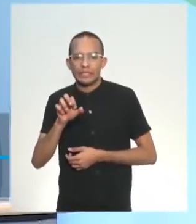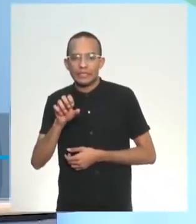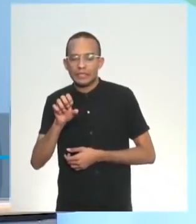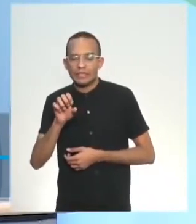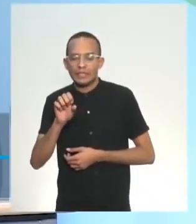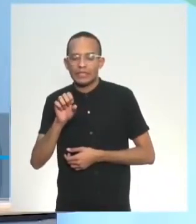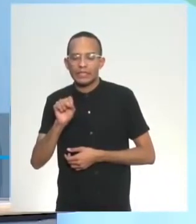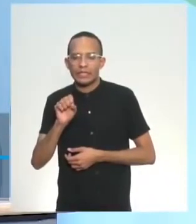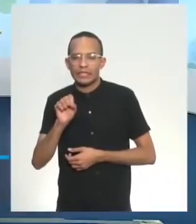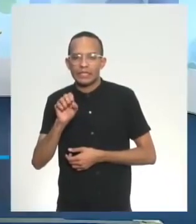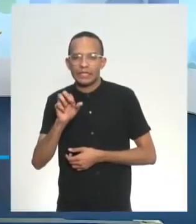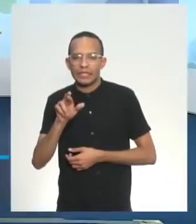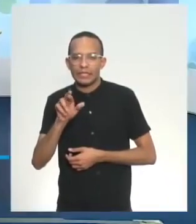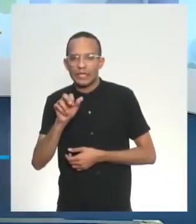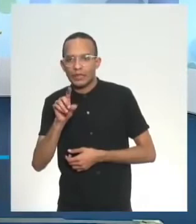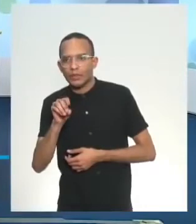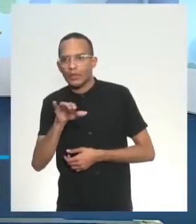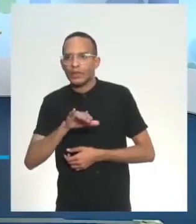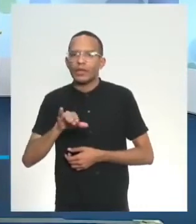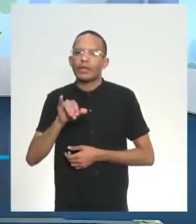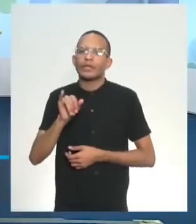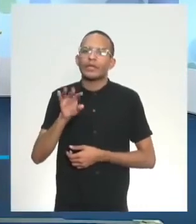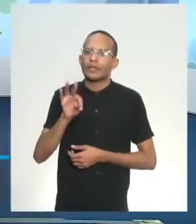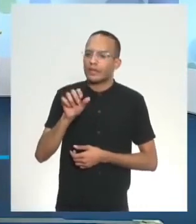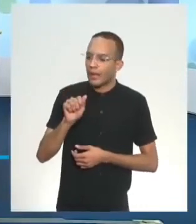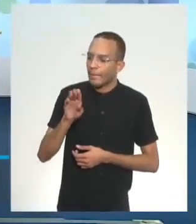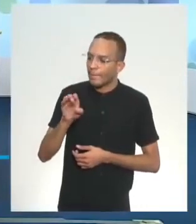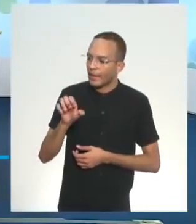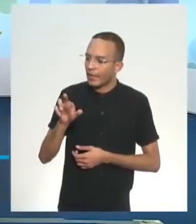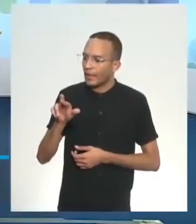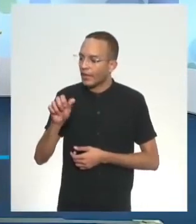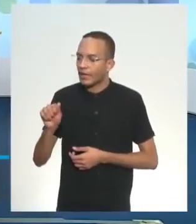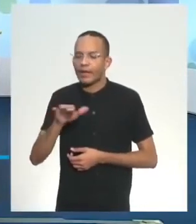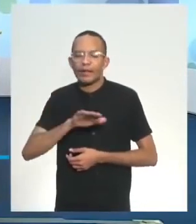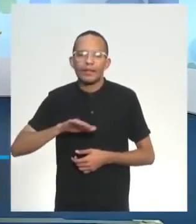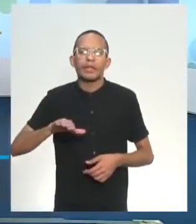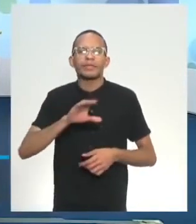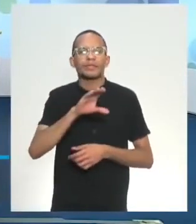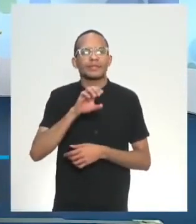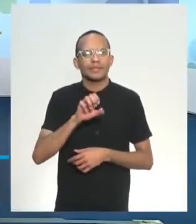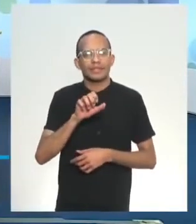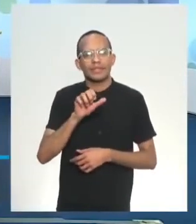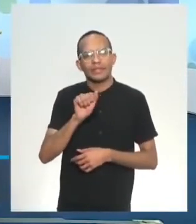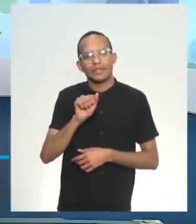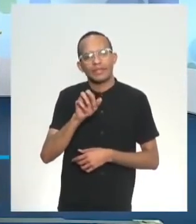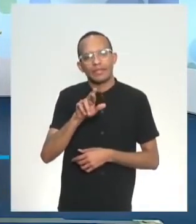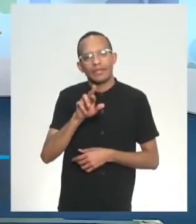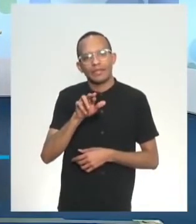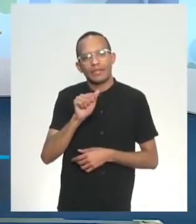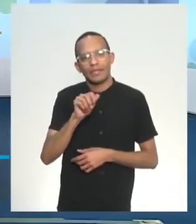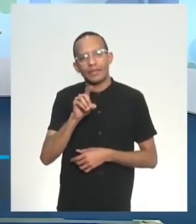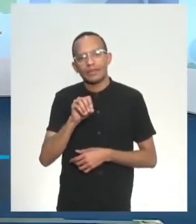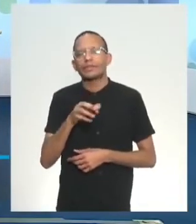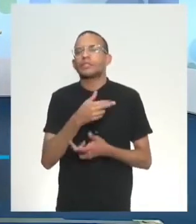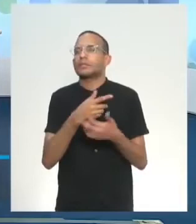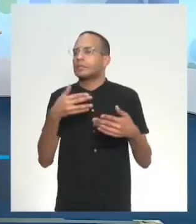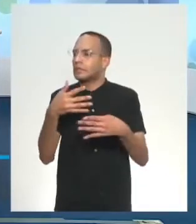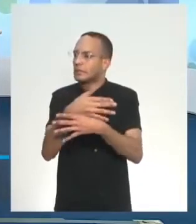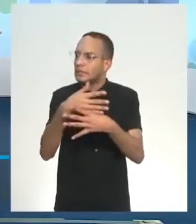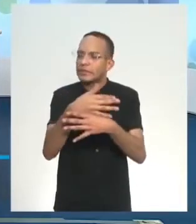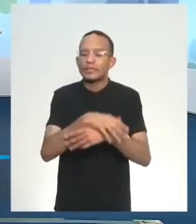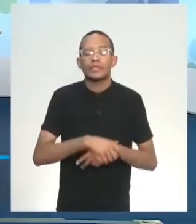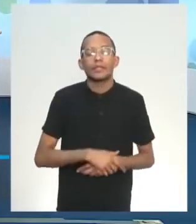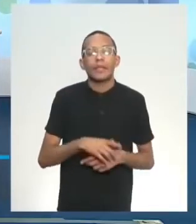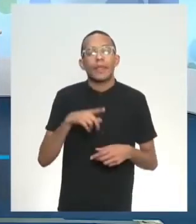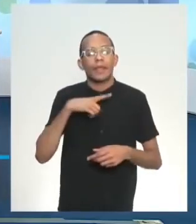Leôncio Pimentel. Olha que cidade Itaberá, que é. São Paulo. Olha, Itaberá está no Cerrado, então legal. Isso. Eu não conheço, são muitas cidades, né? É.